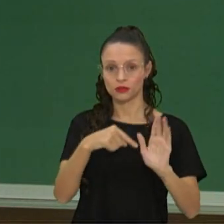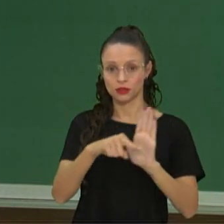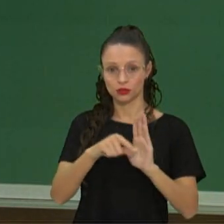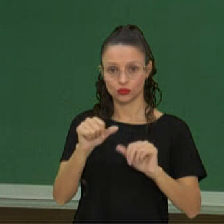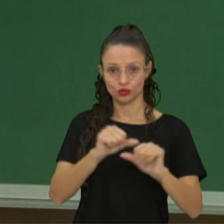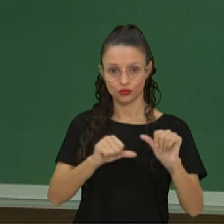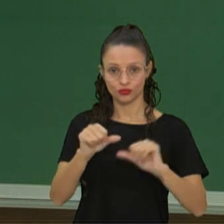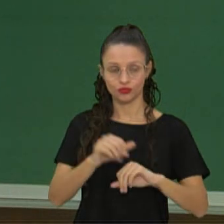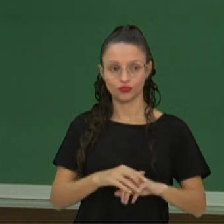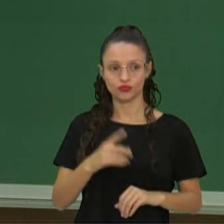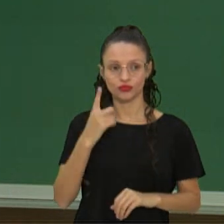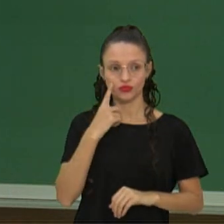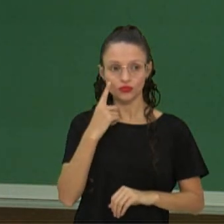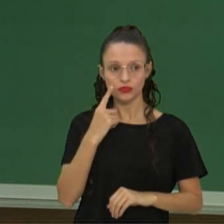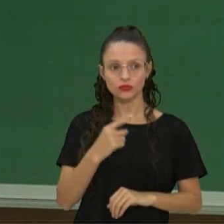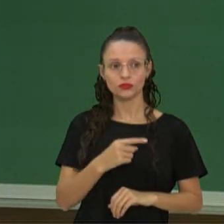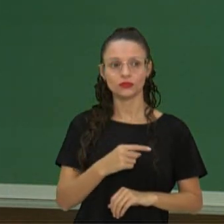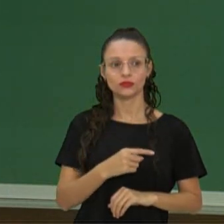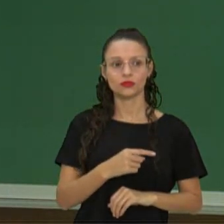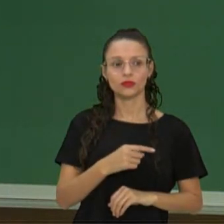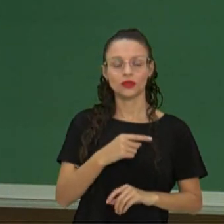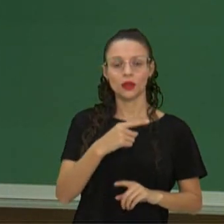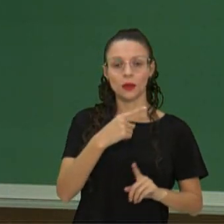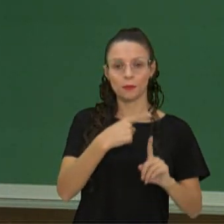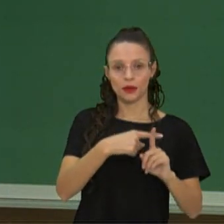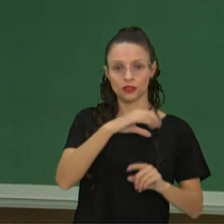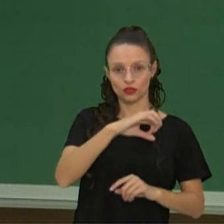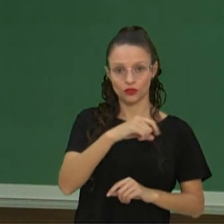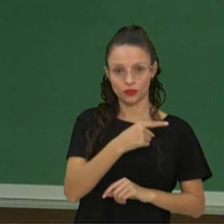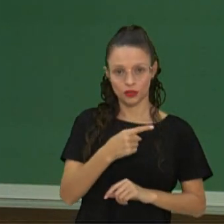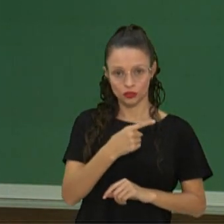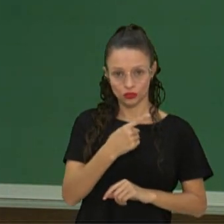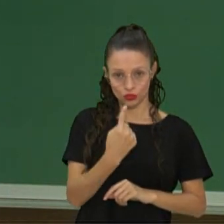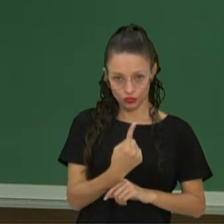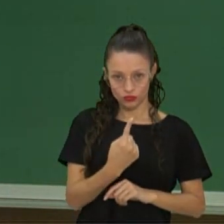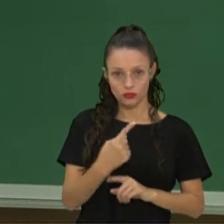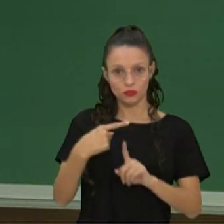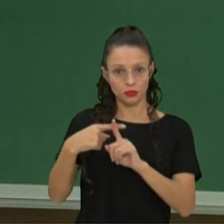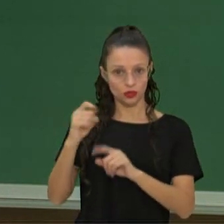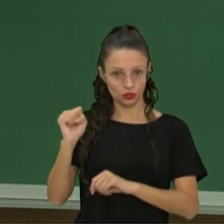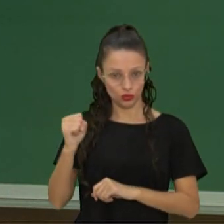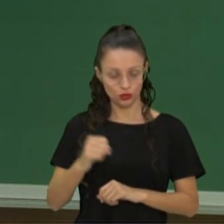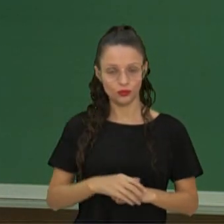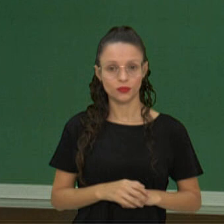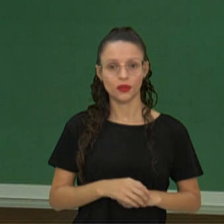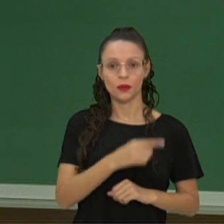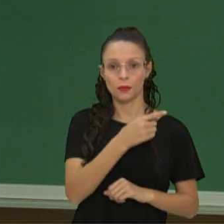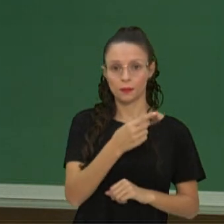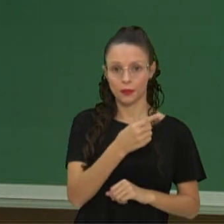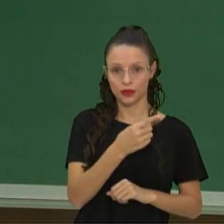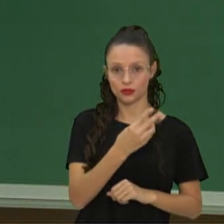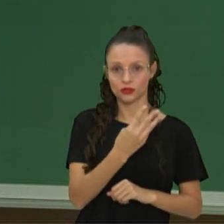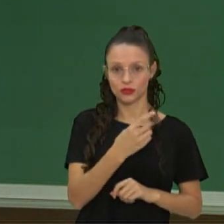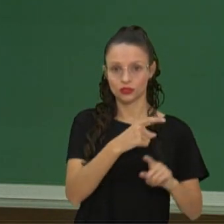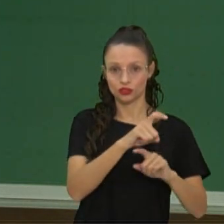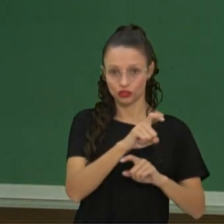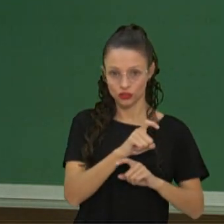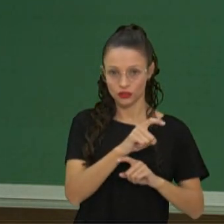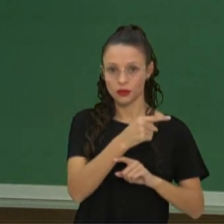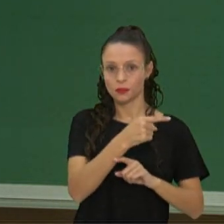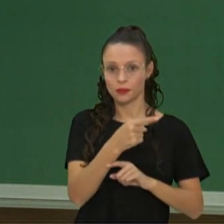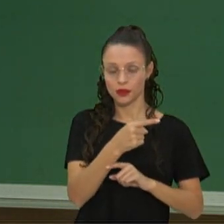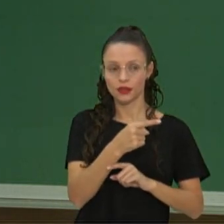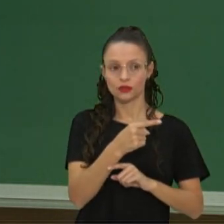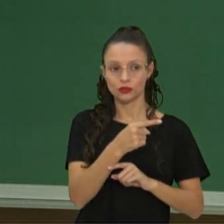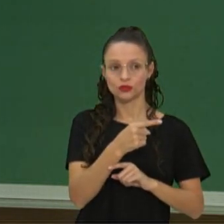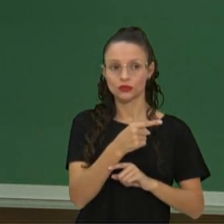bom? Então, olha só, mais 9 com menos 1 dá mais 8, tá? Menos 3x mais 3x dá